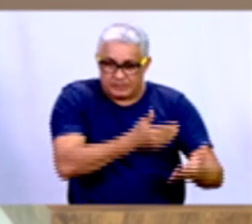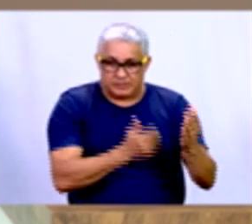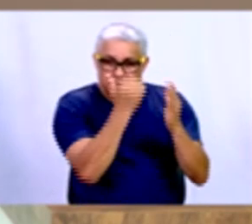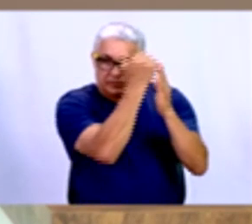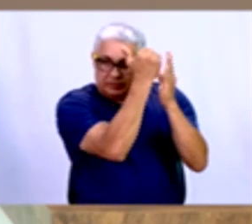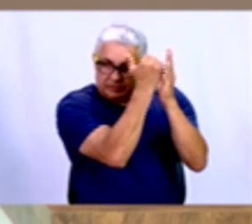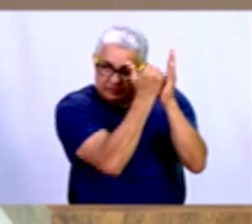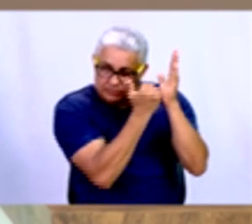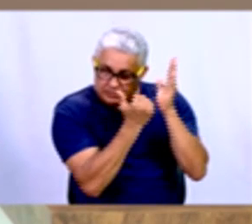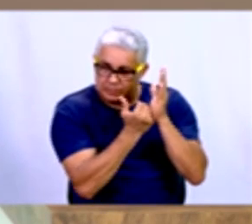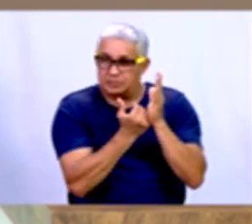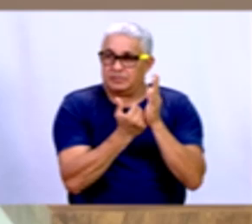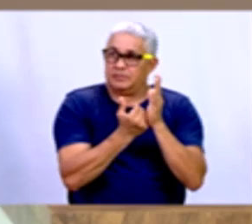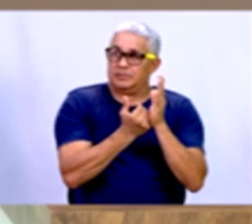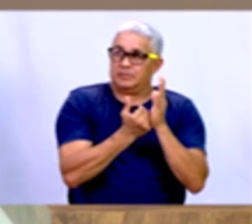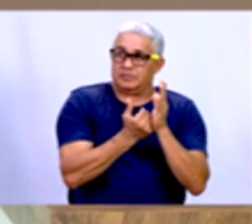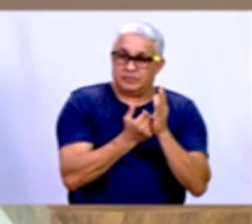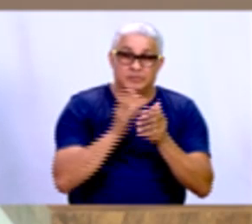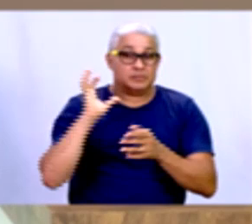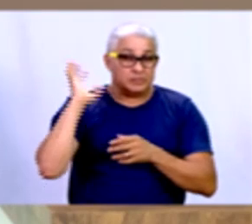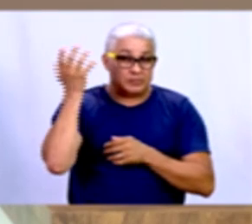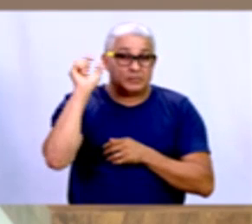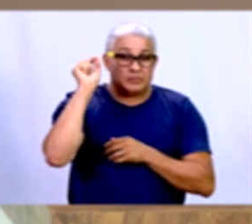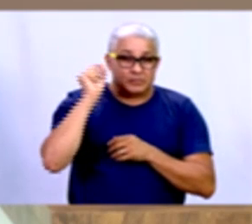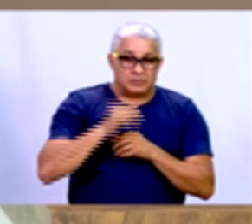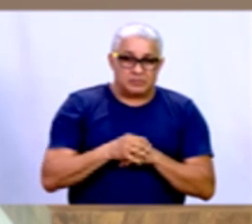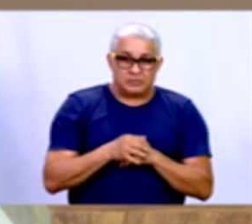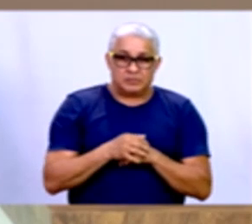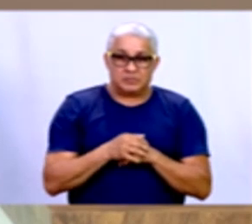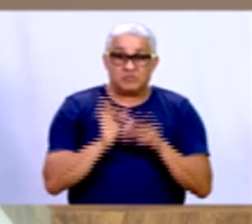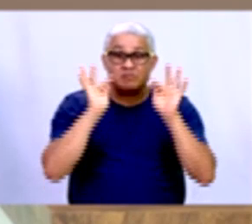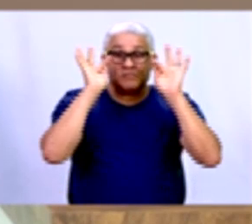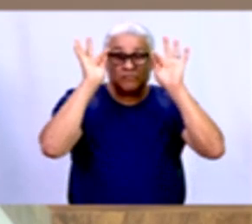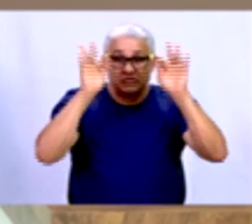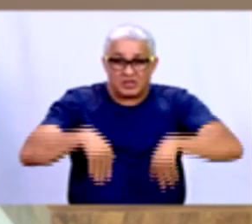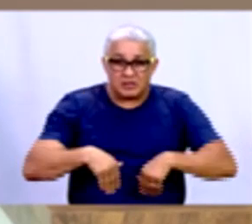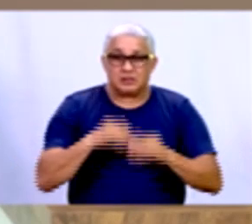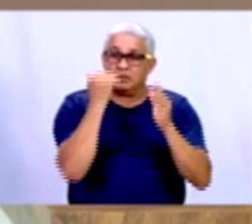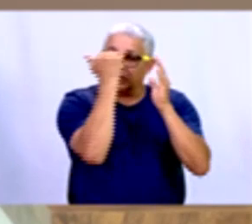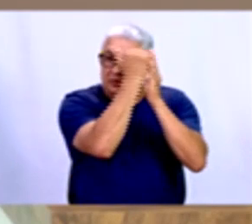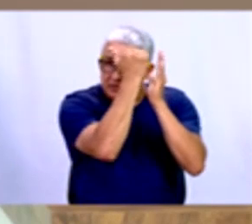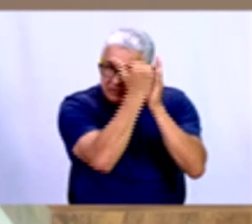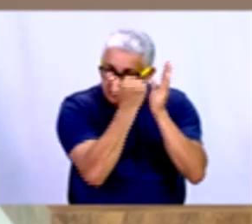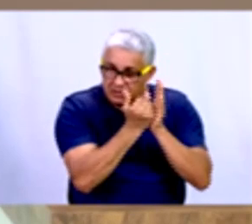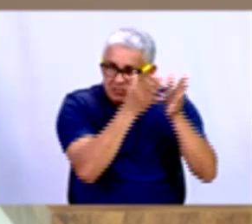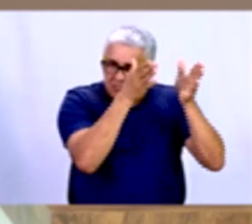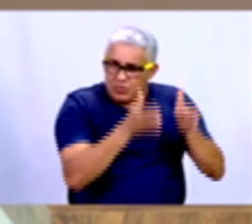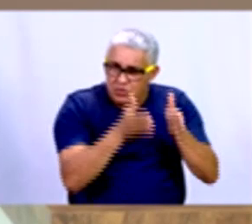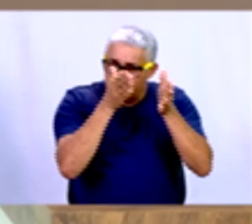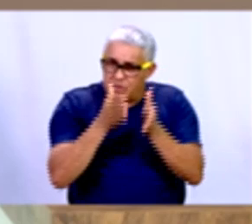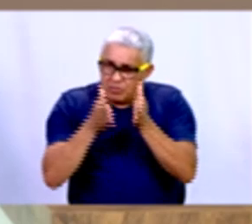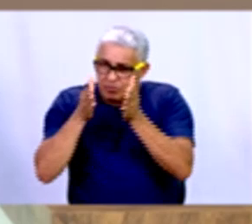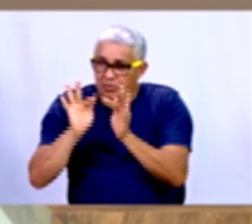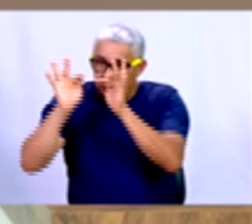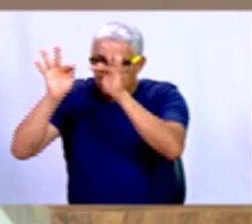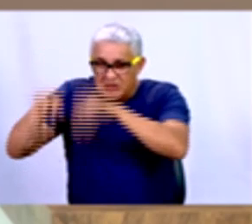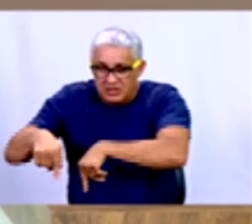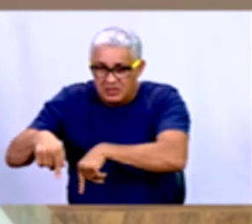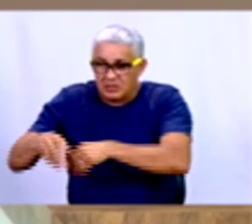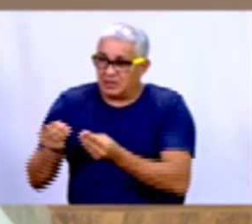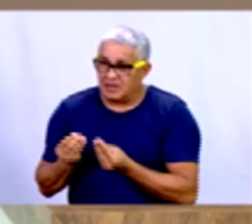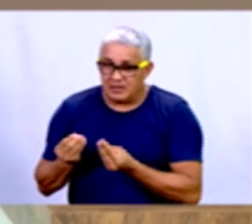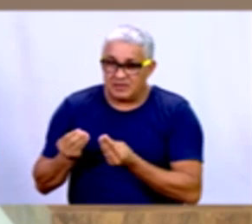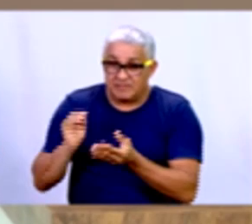de desenvolvimento, acontece de que, ao chegar no final da etapa, de todas as etapas de desenvolvimento, na hora de